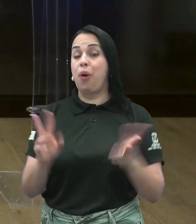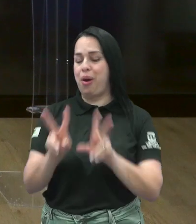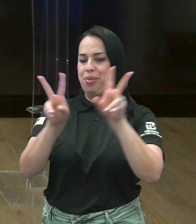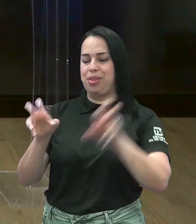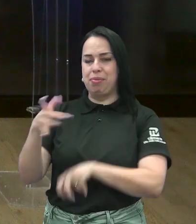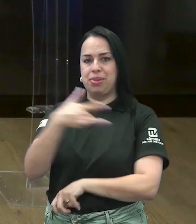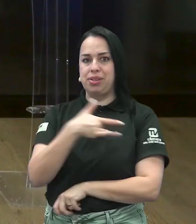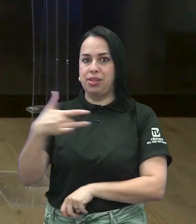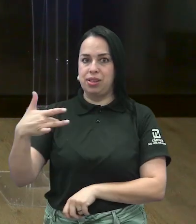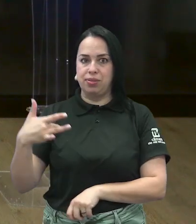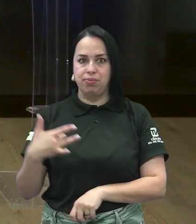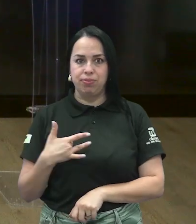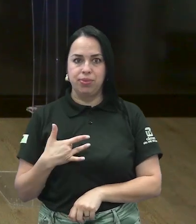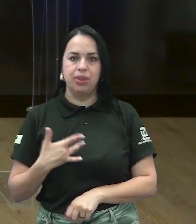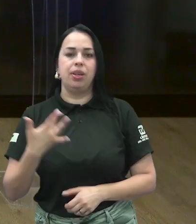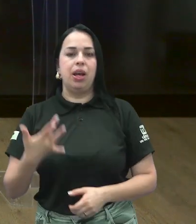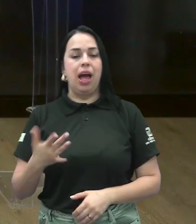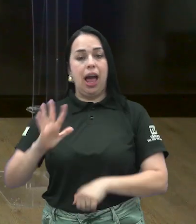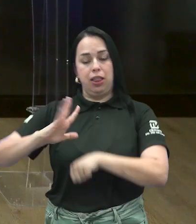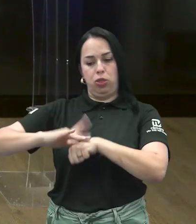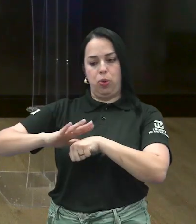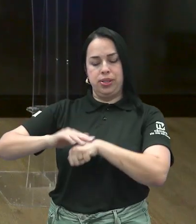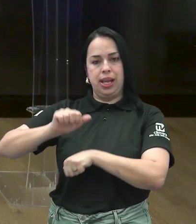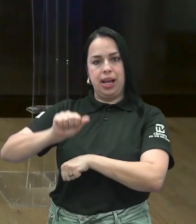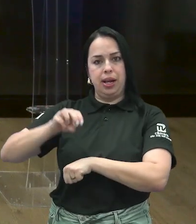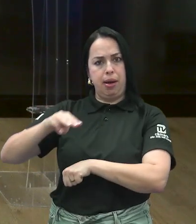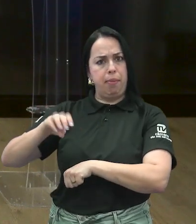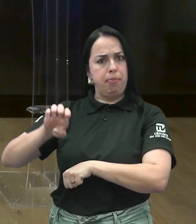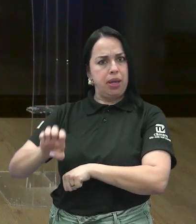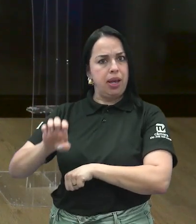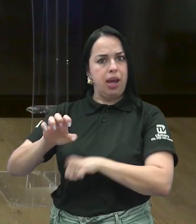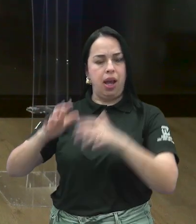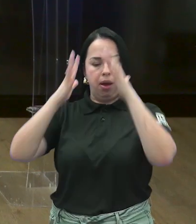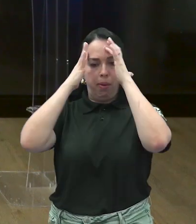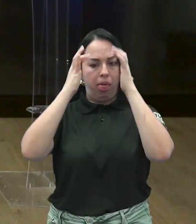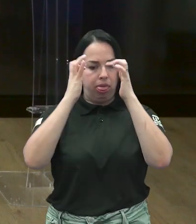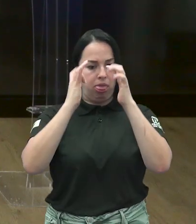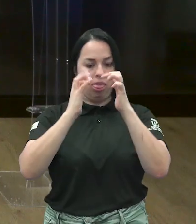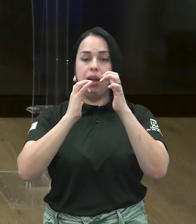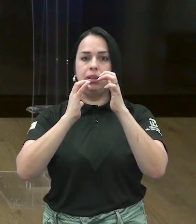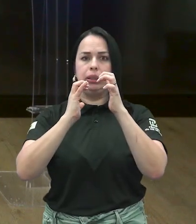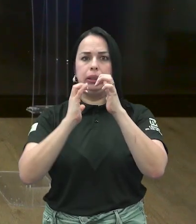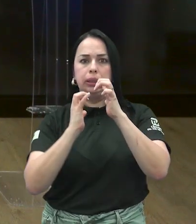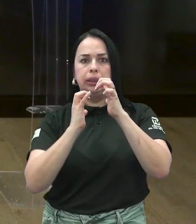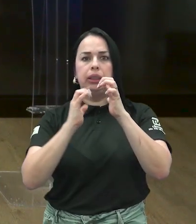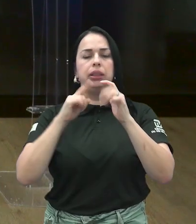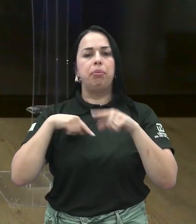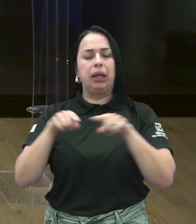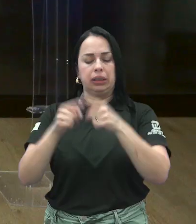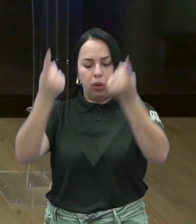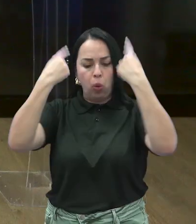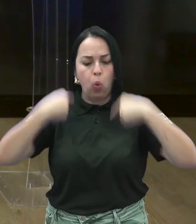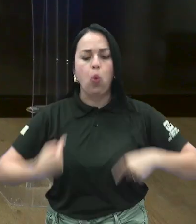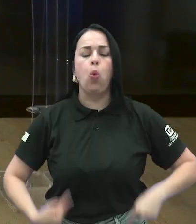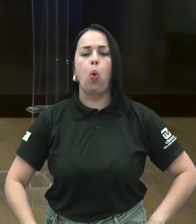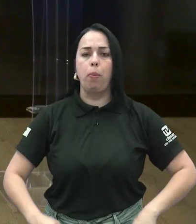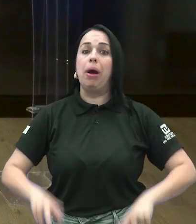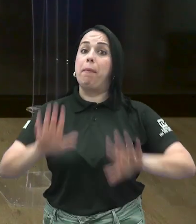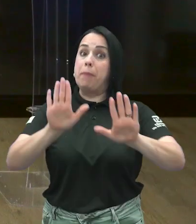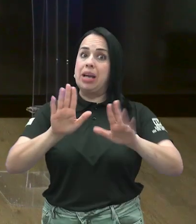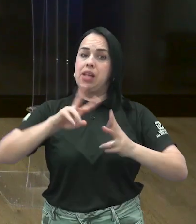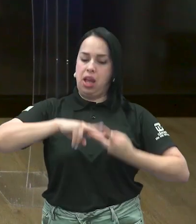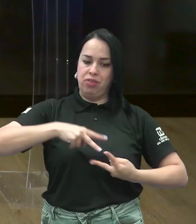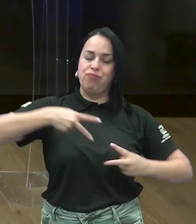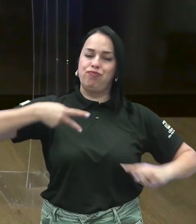Agora vamos falar de saúde. A AME, atrofia muscular espinhal, é uma doença rara, degenerativa e que passa de